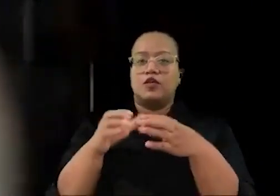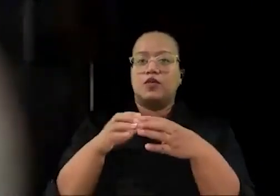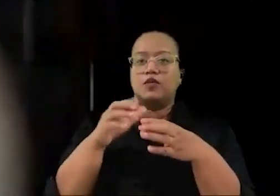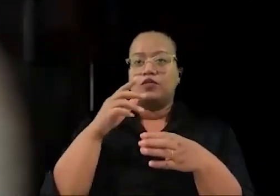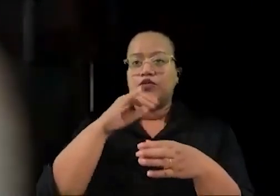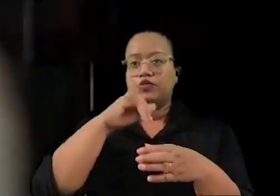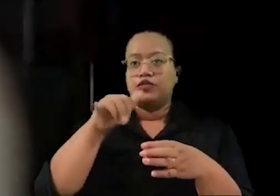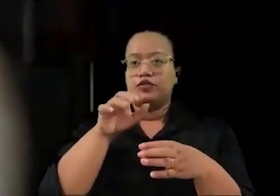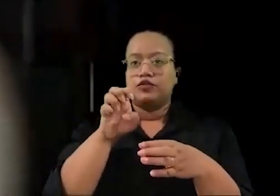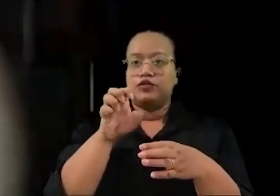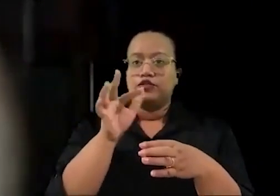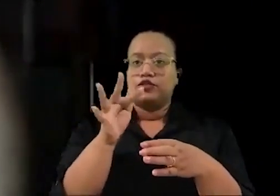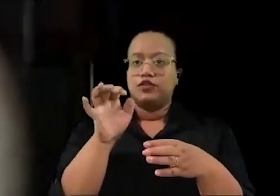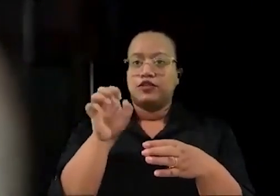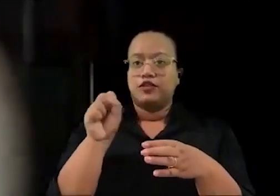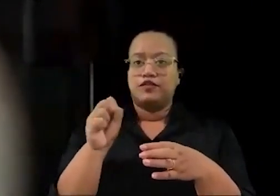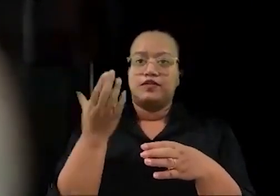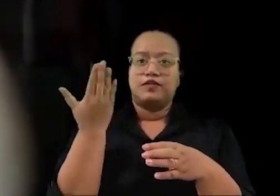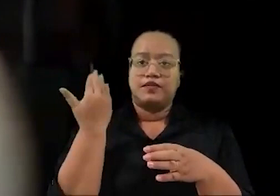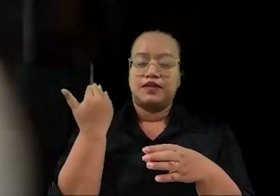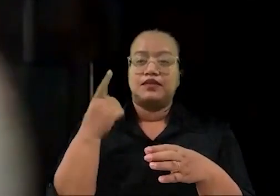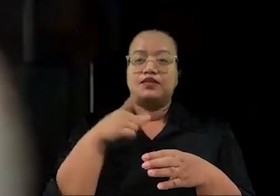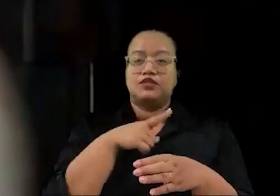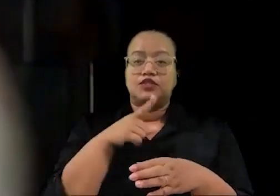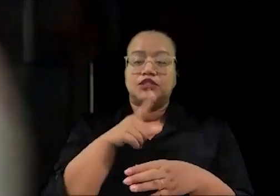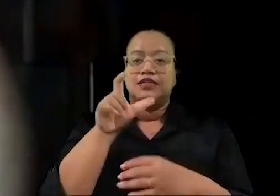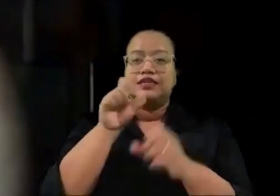sistema próprio, um sistema